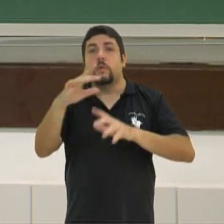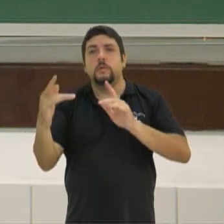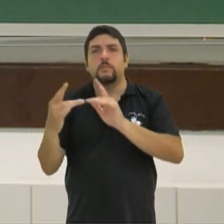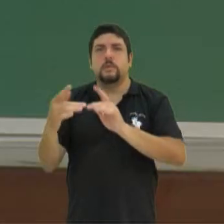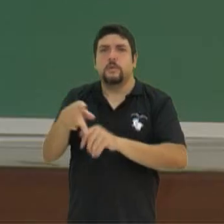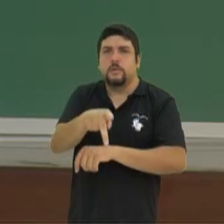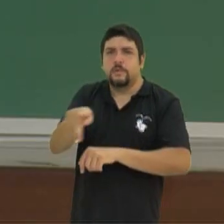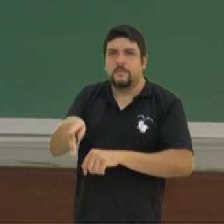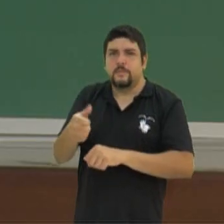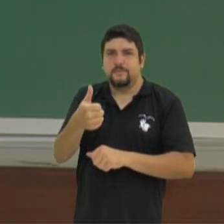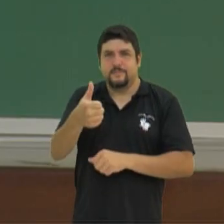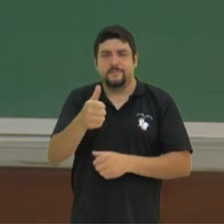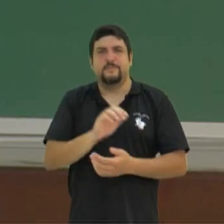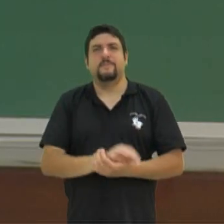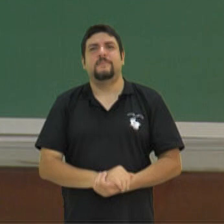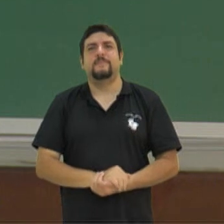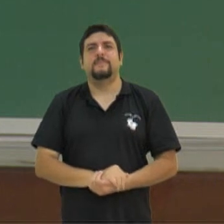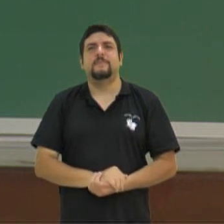professor da escola, tá ok?